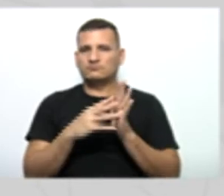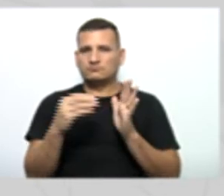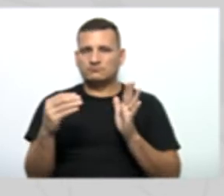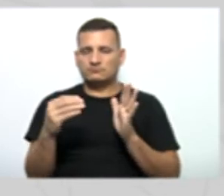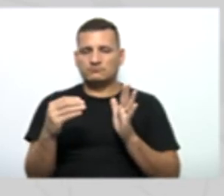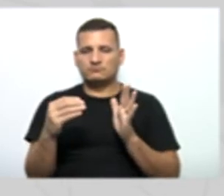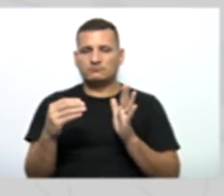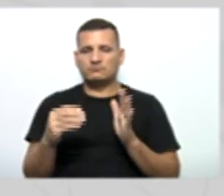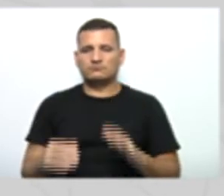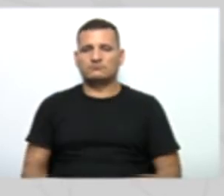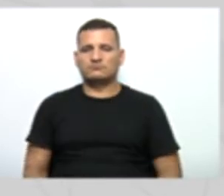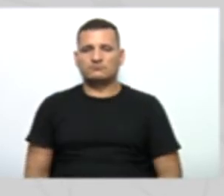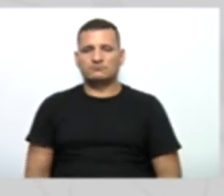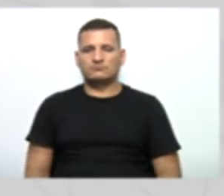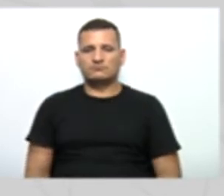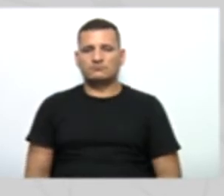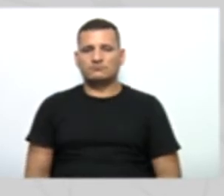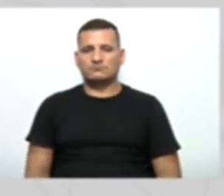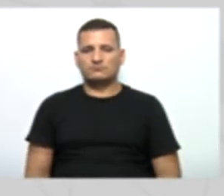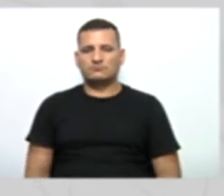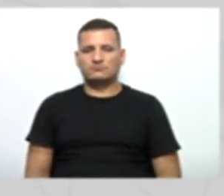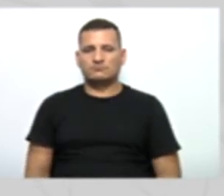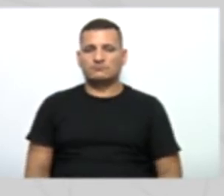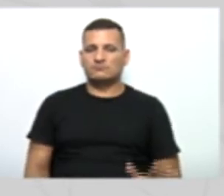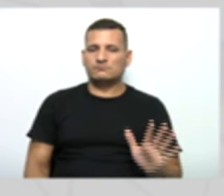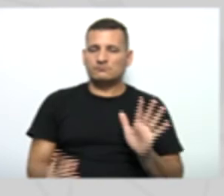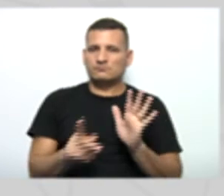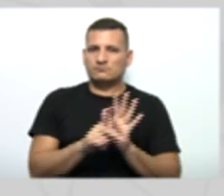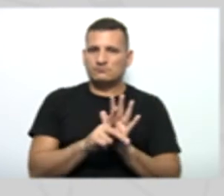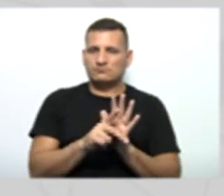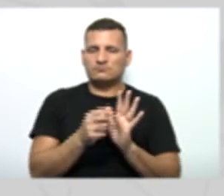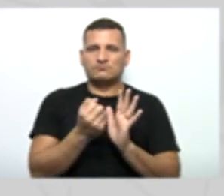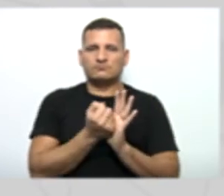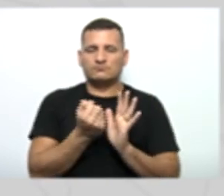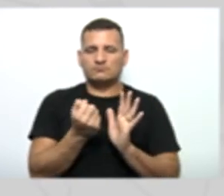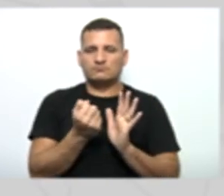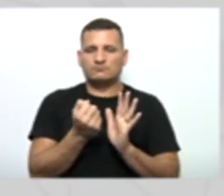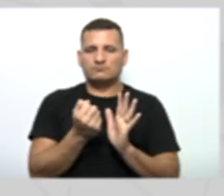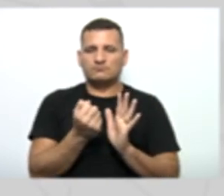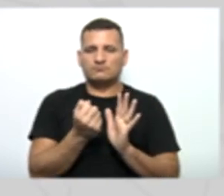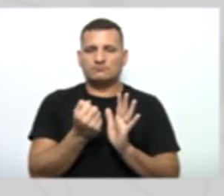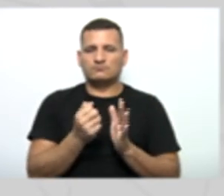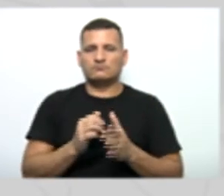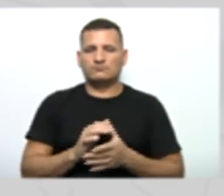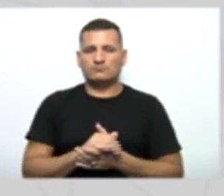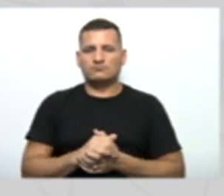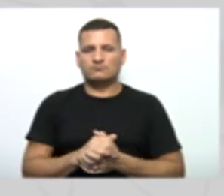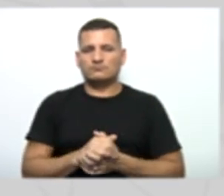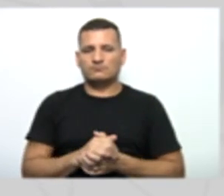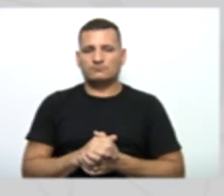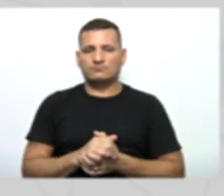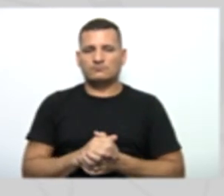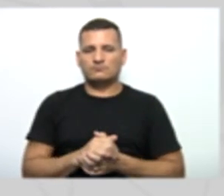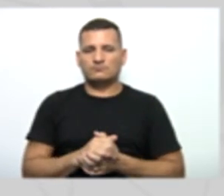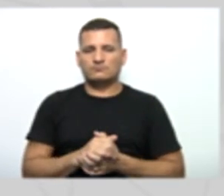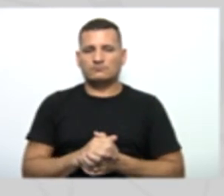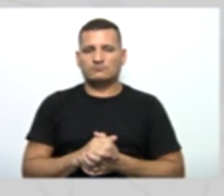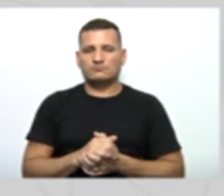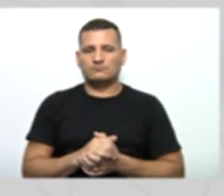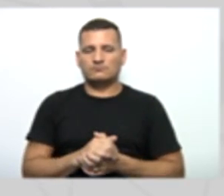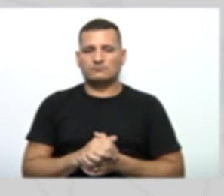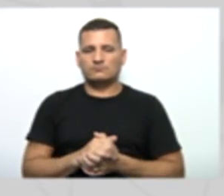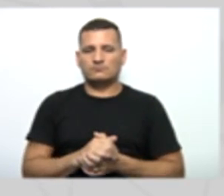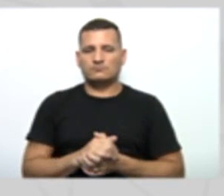que modelo é o que? Pertence a uma marca. Vejam aqui, ó, no exemplo que eu dei